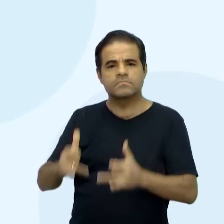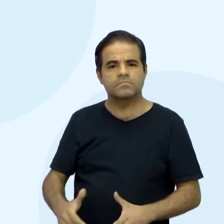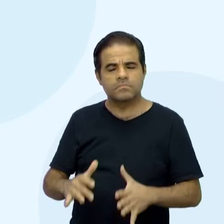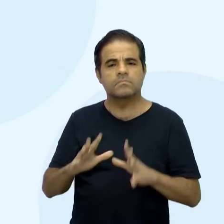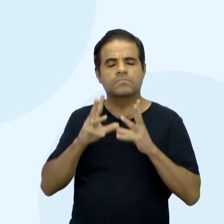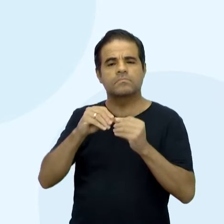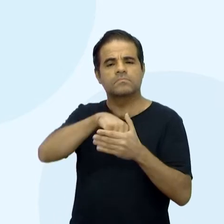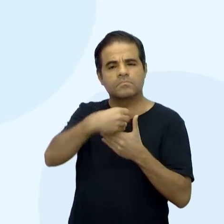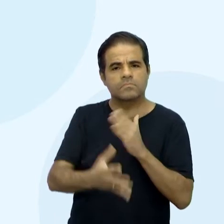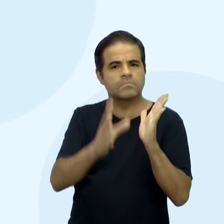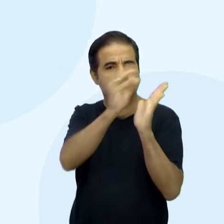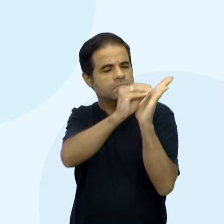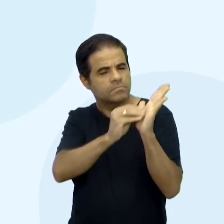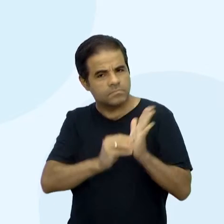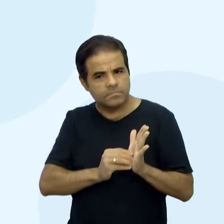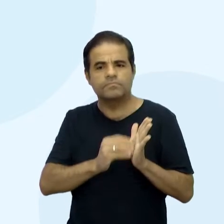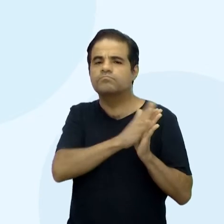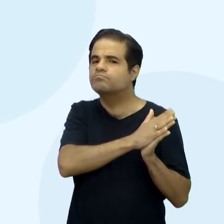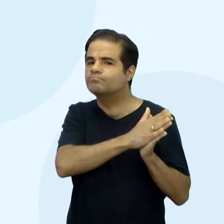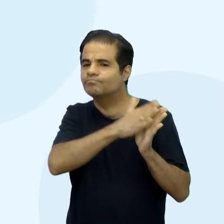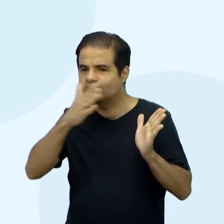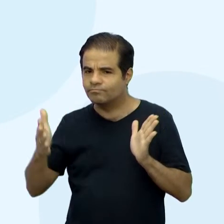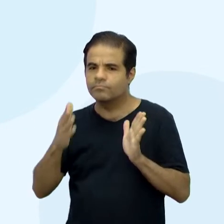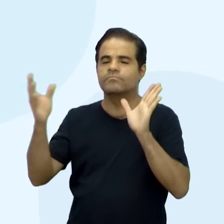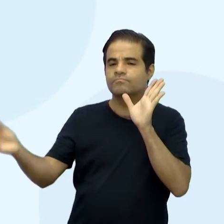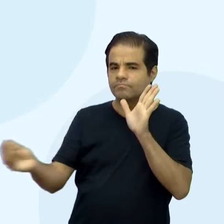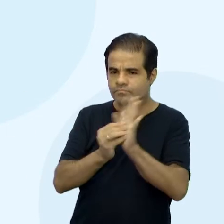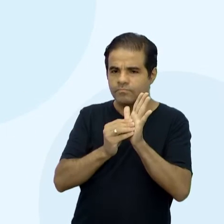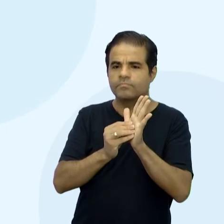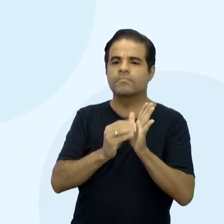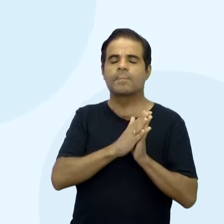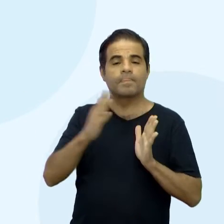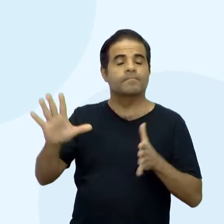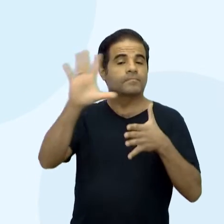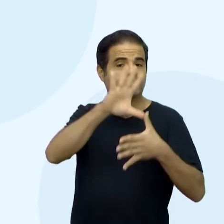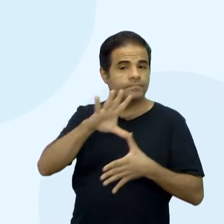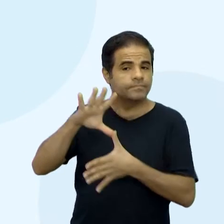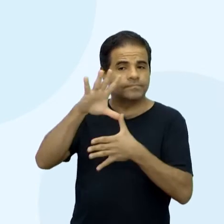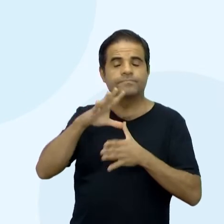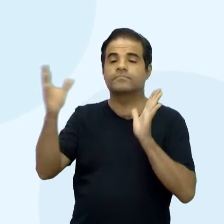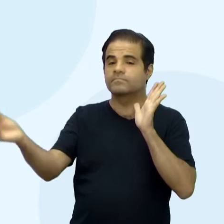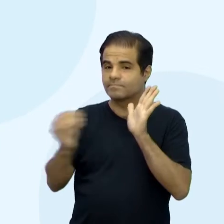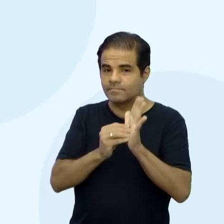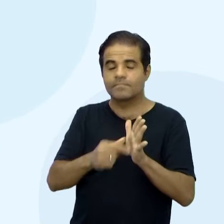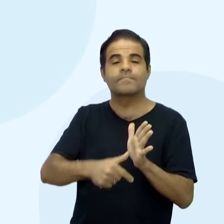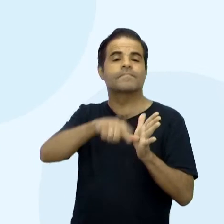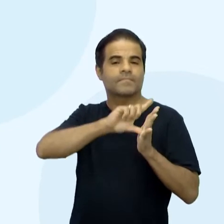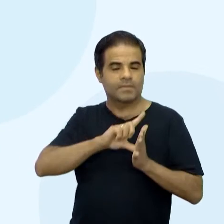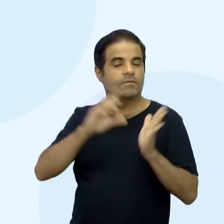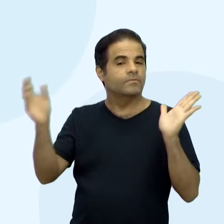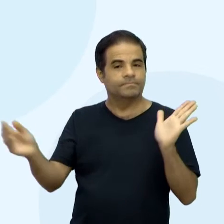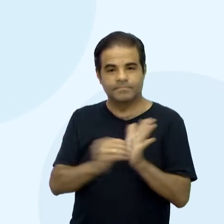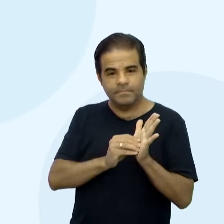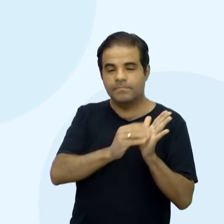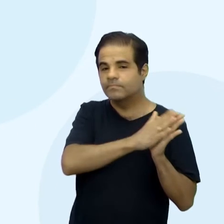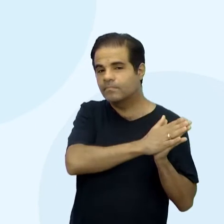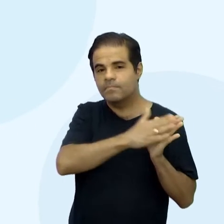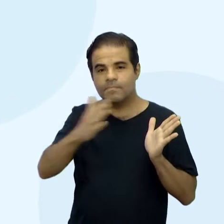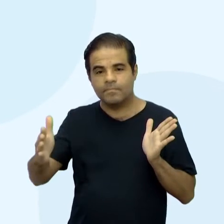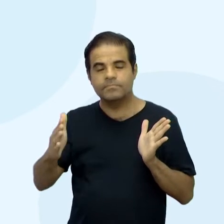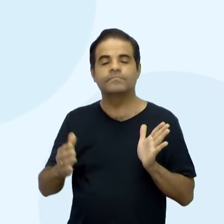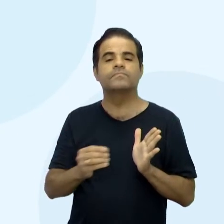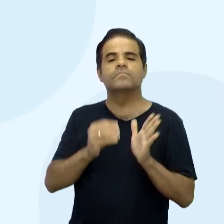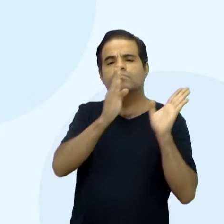esse conteúdo para vocês, né? Esse mapa mental ele foi apresentado antes, então aqui eu vou passar só